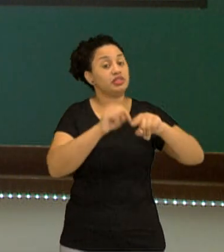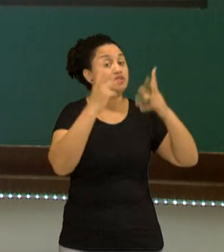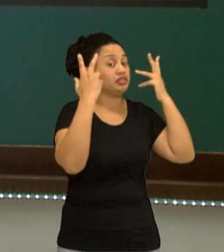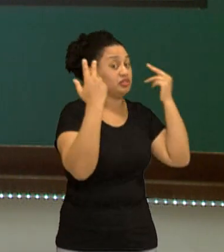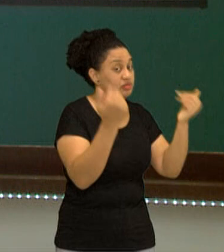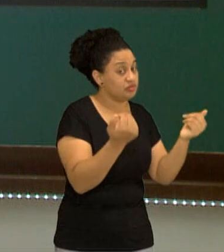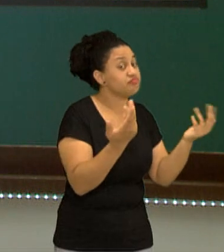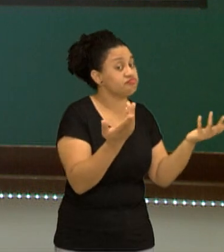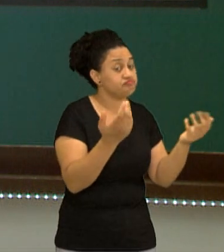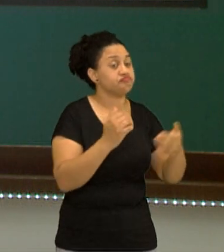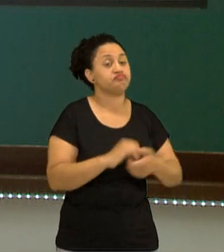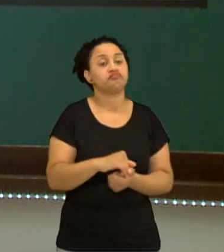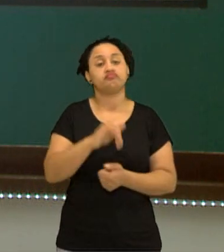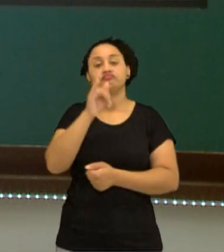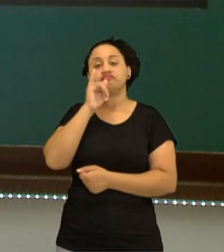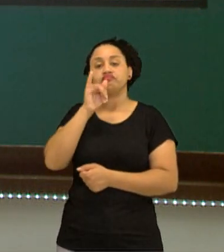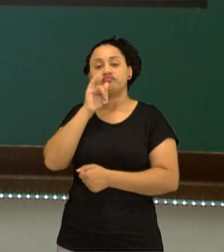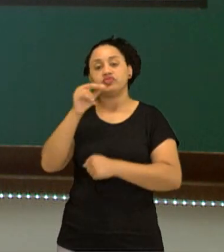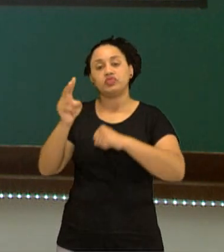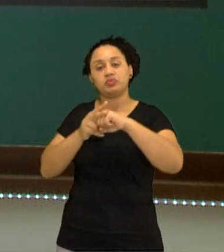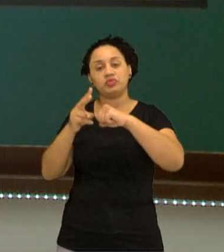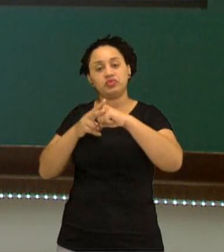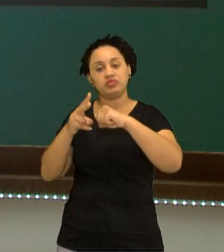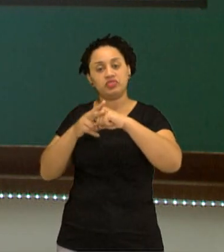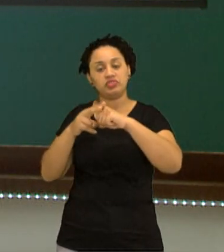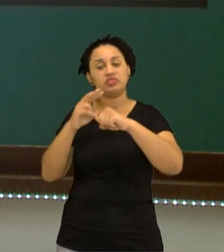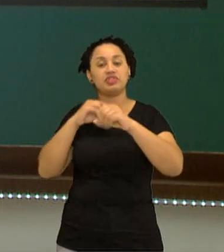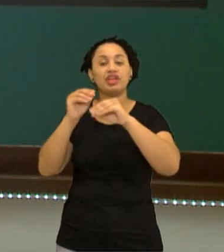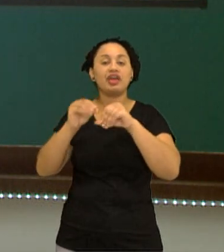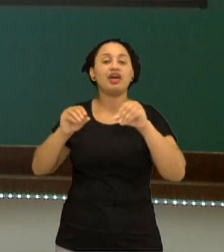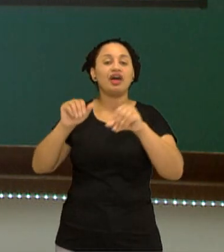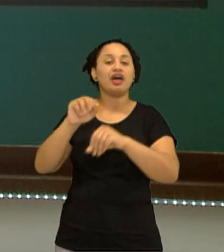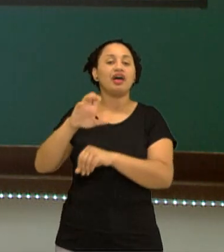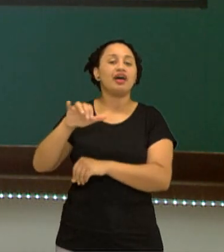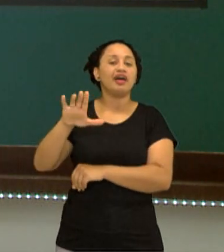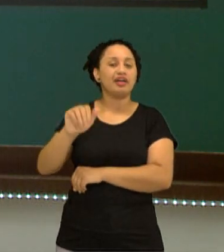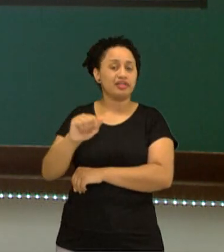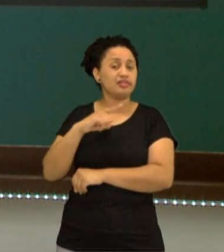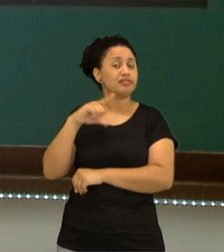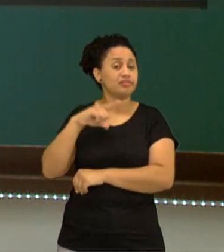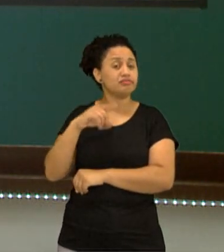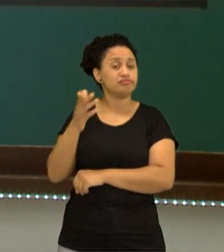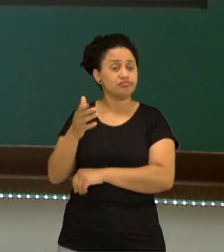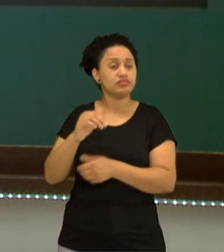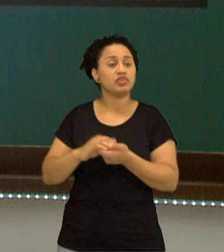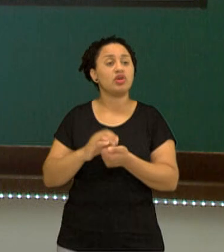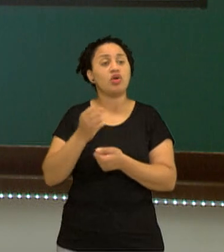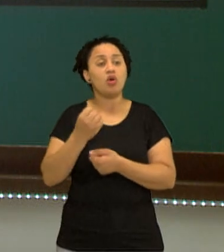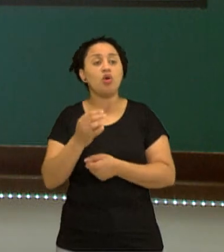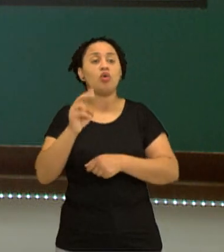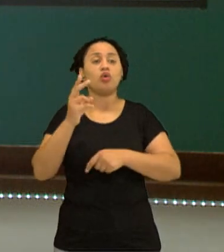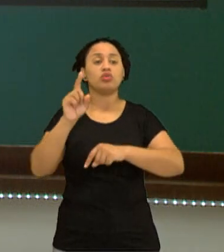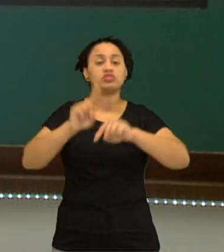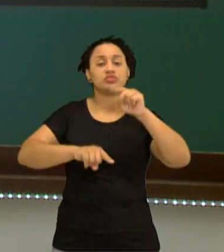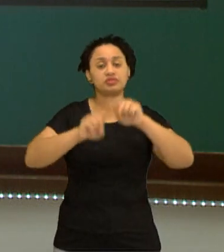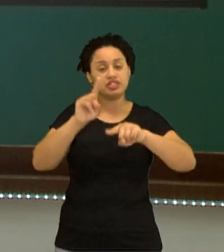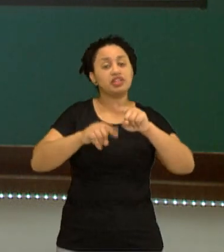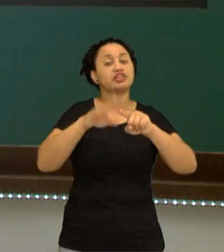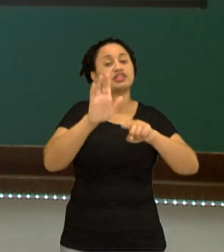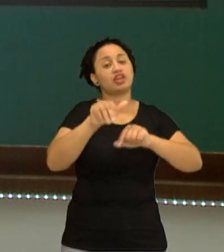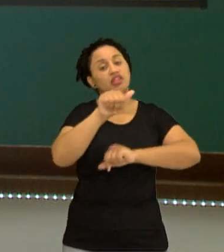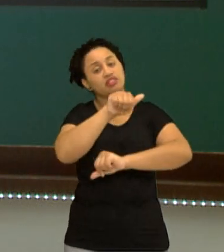o caso, por exemplo, do vidro, que tem areia na sua constituição, ou a partir de materiais que já